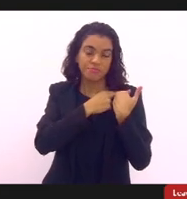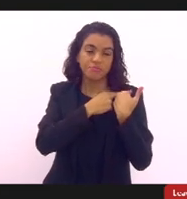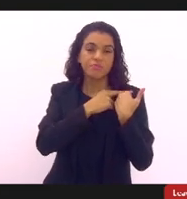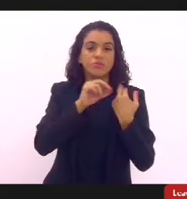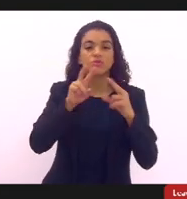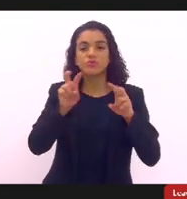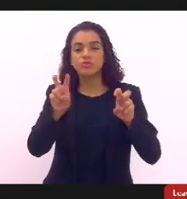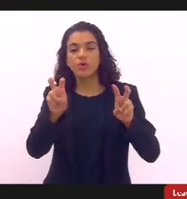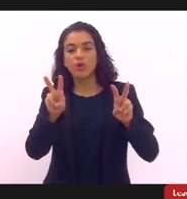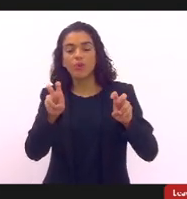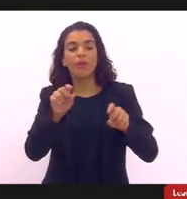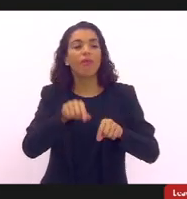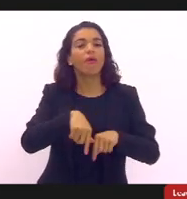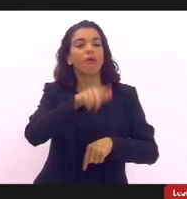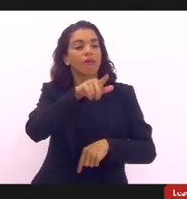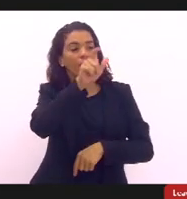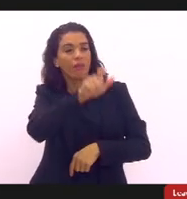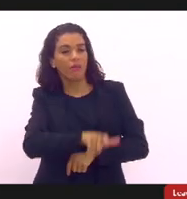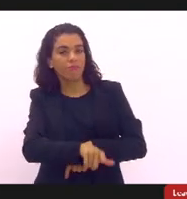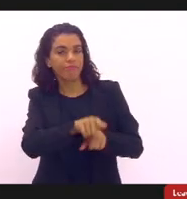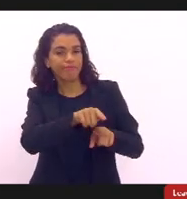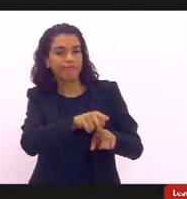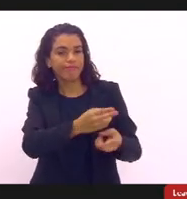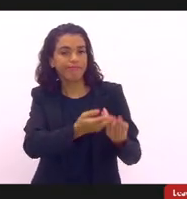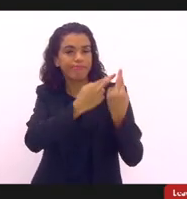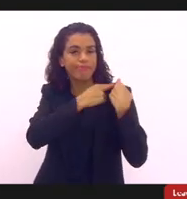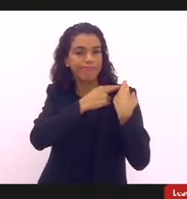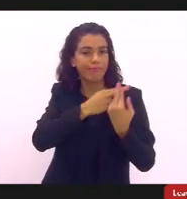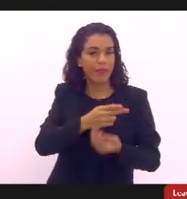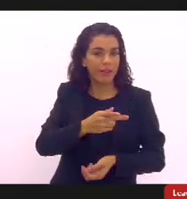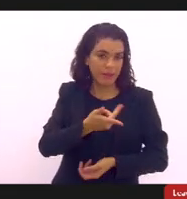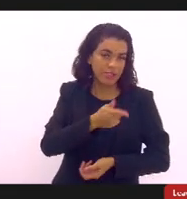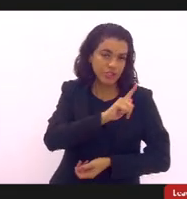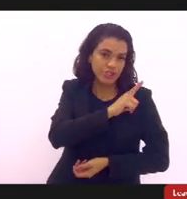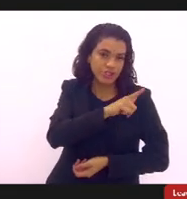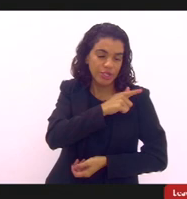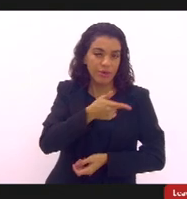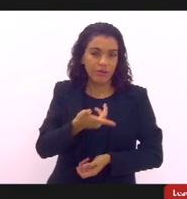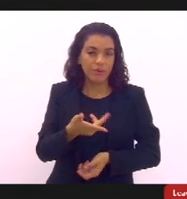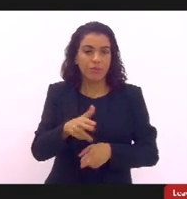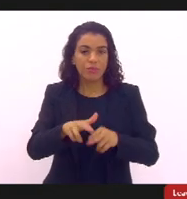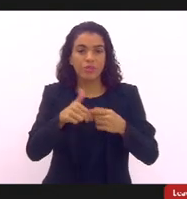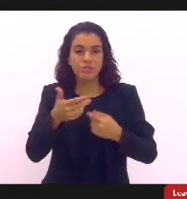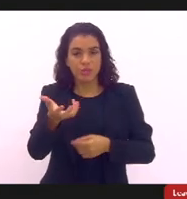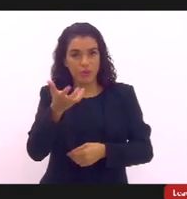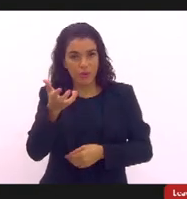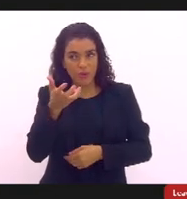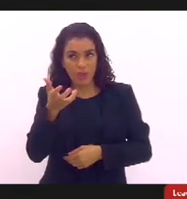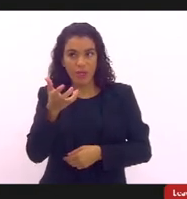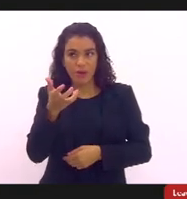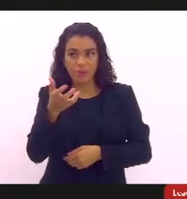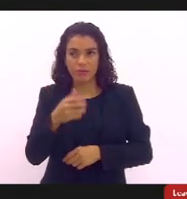A questão de quem realmente assumir essa responsabilidade. Eu queria ouvir